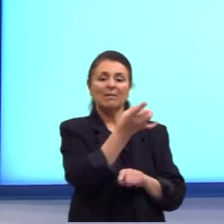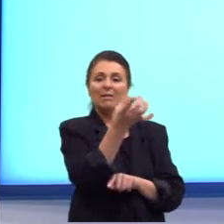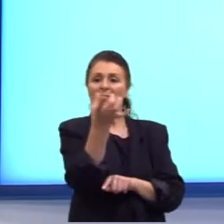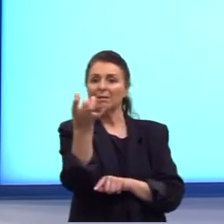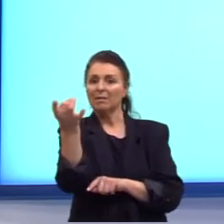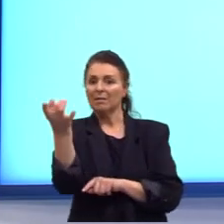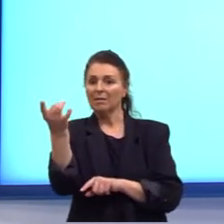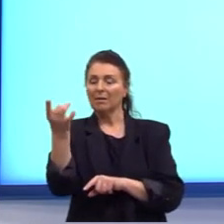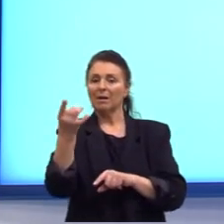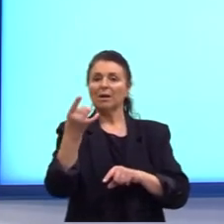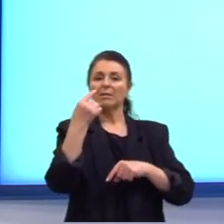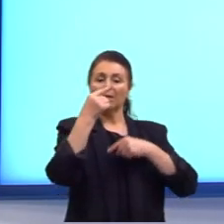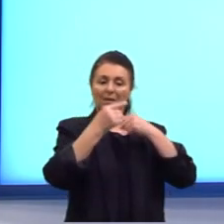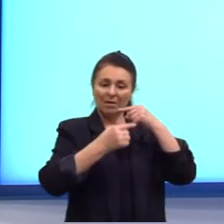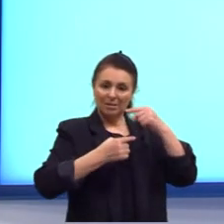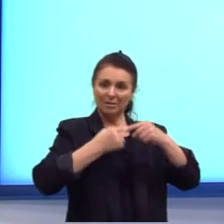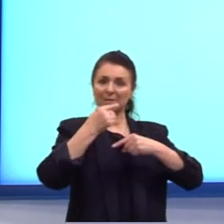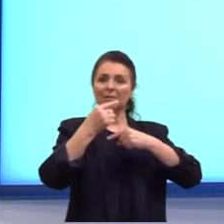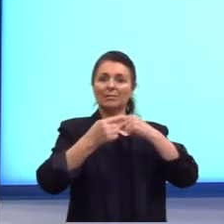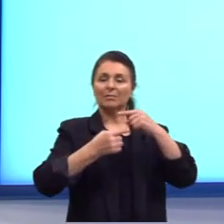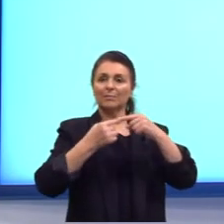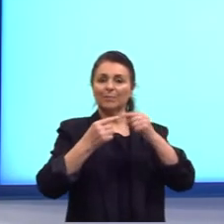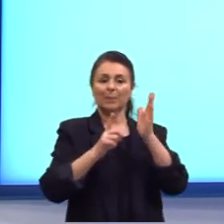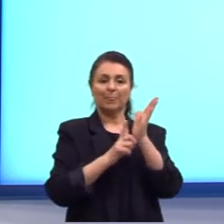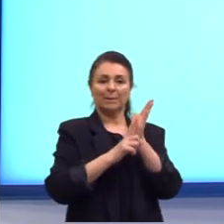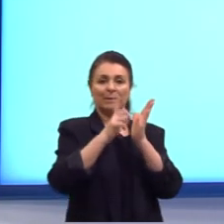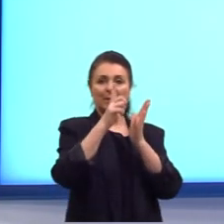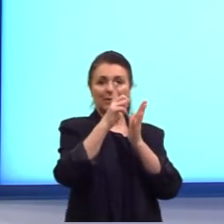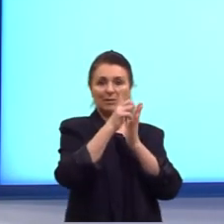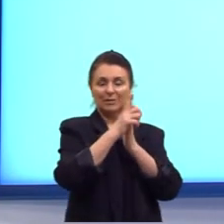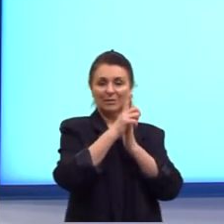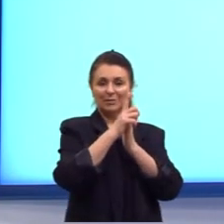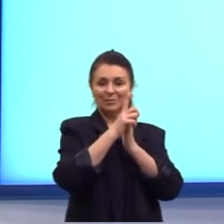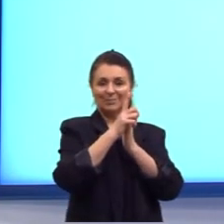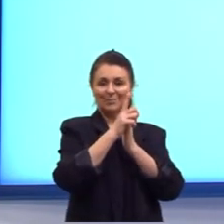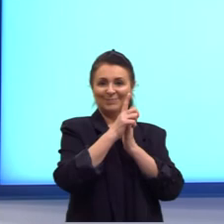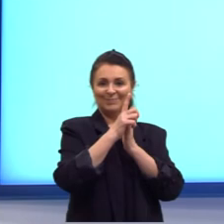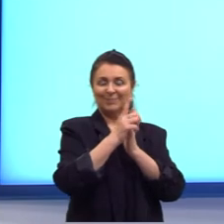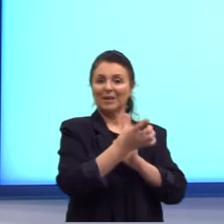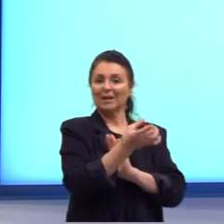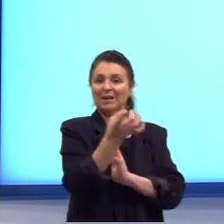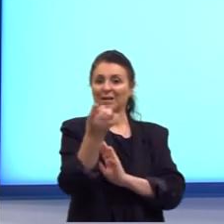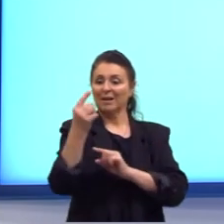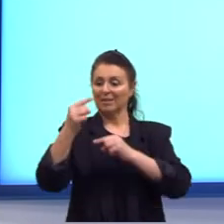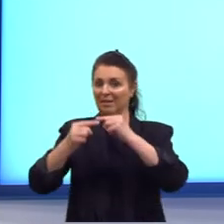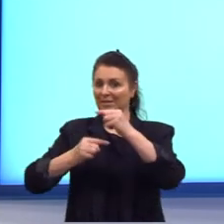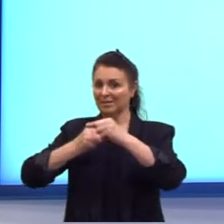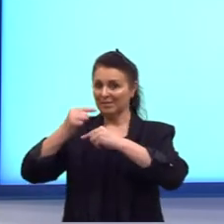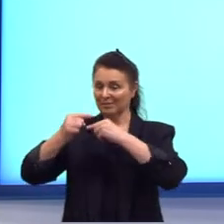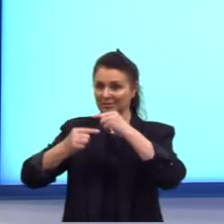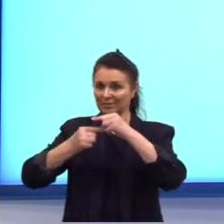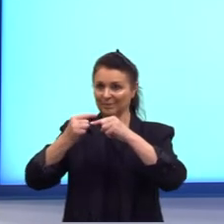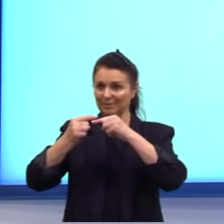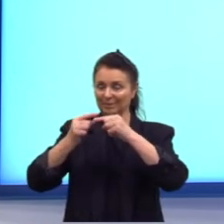ó então aqui e além de uma escrita né para cada resistor